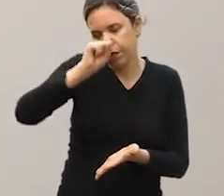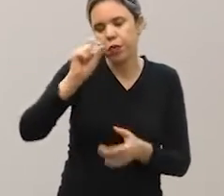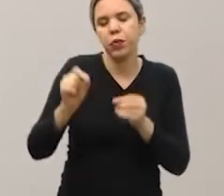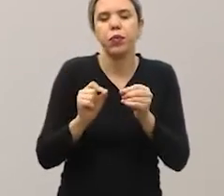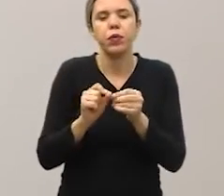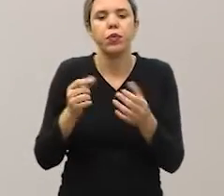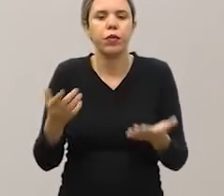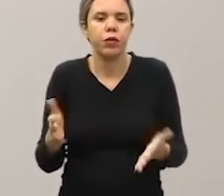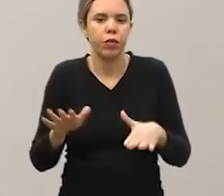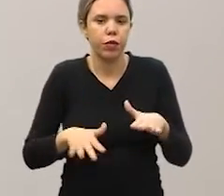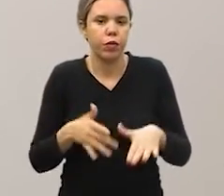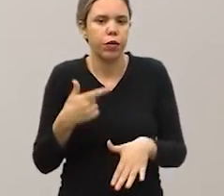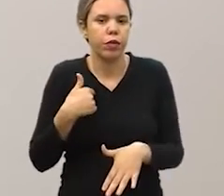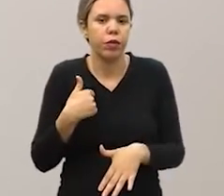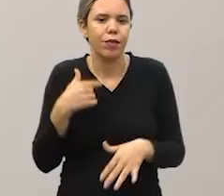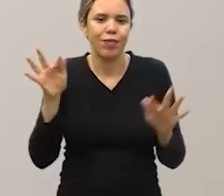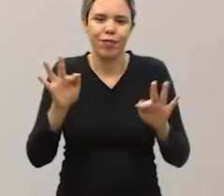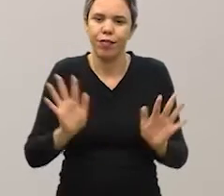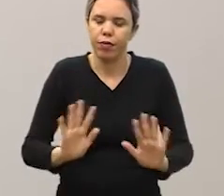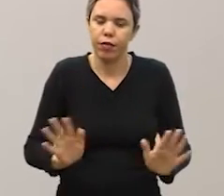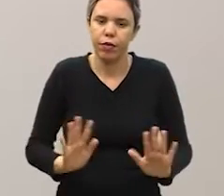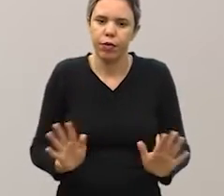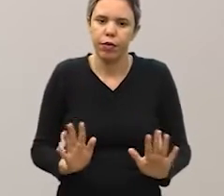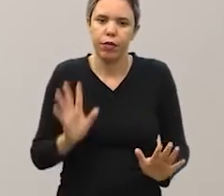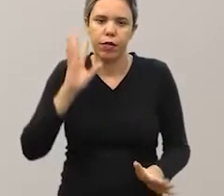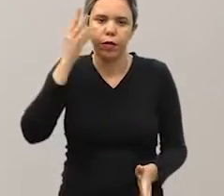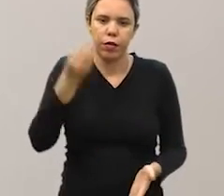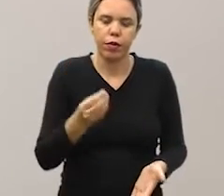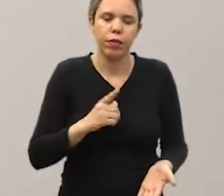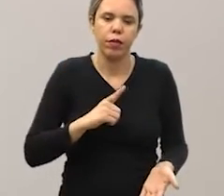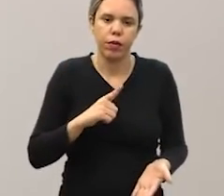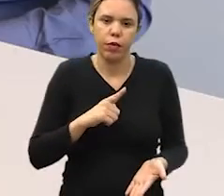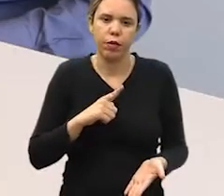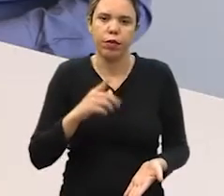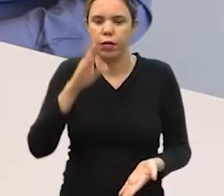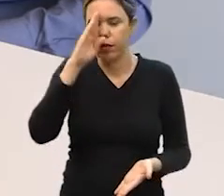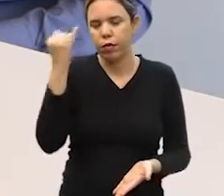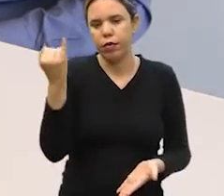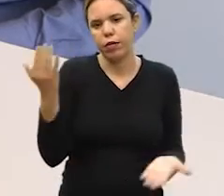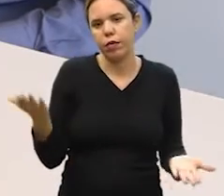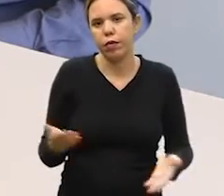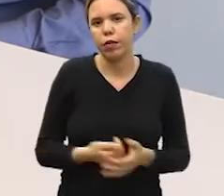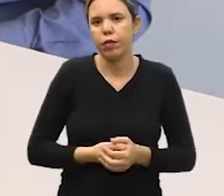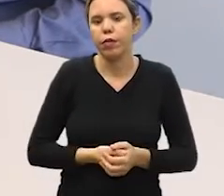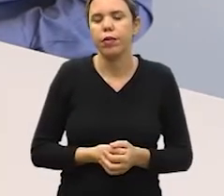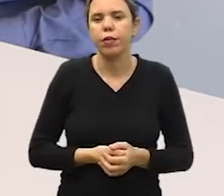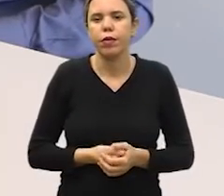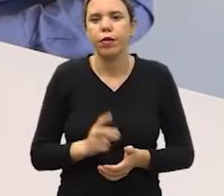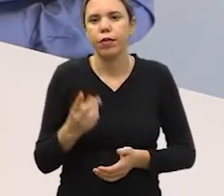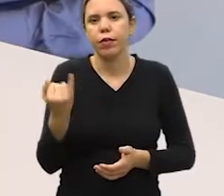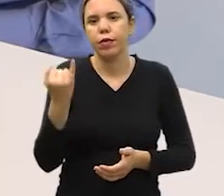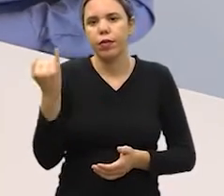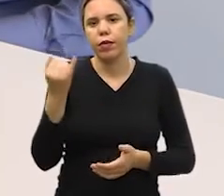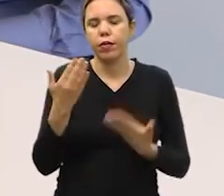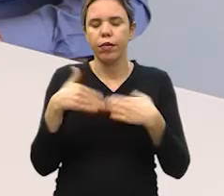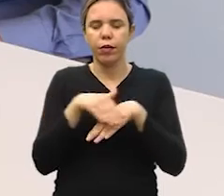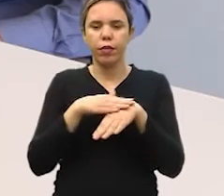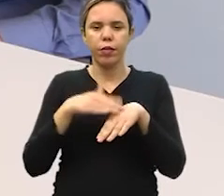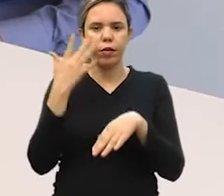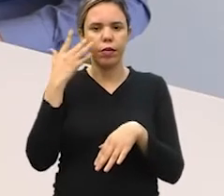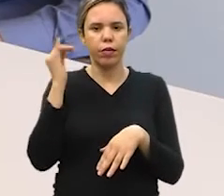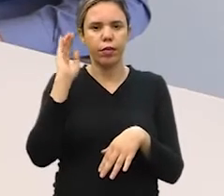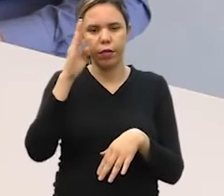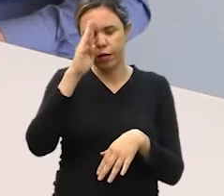que forma que talvez ela não fique tão feliz, mas ela entenda que existe outra prioridade no momento. É sempre importante, e a conversa acho